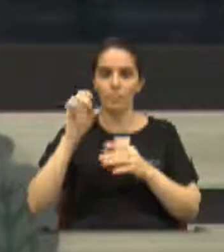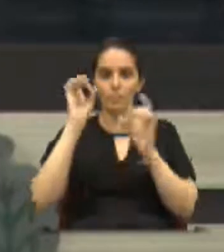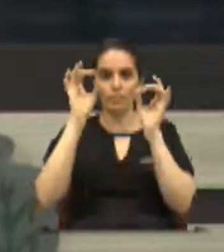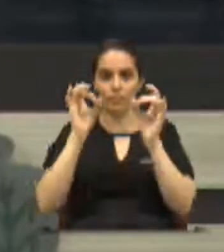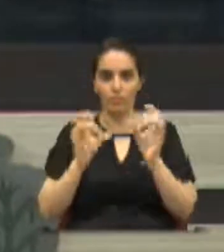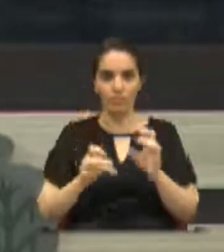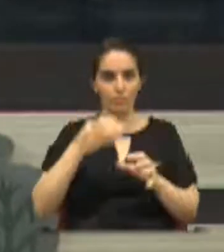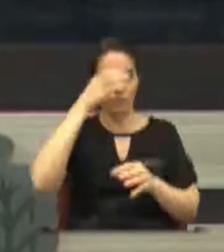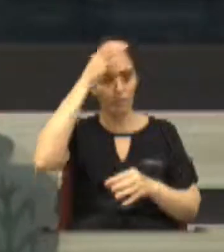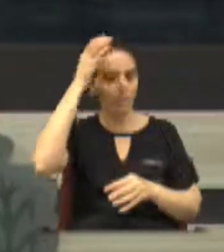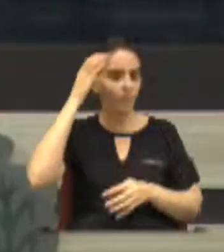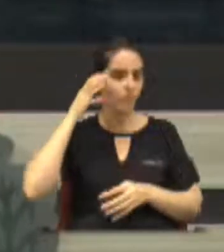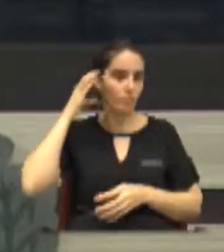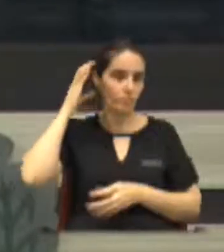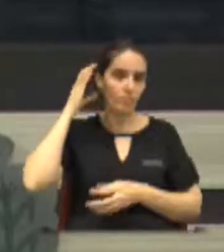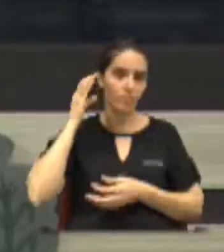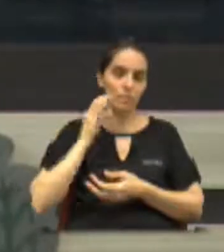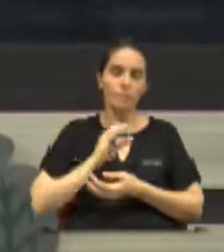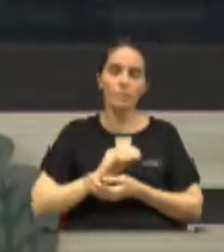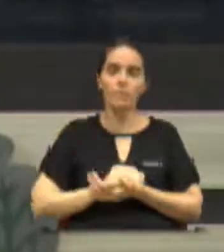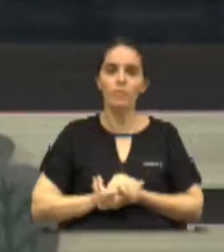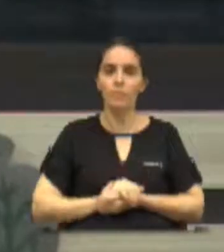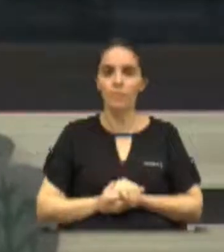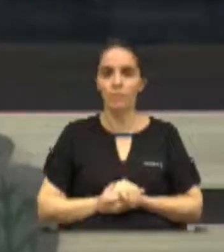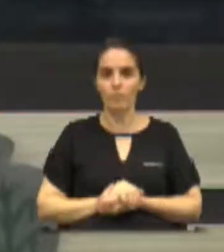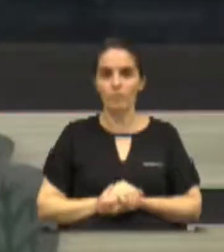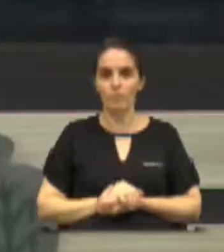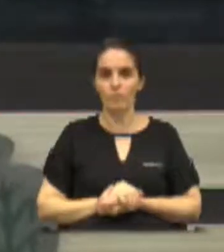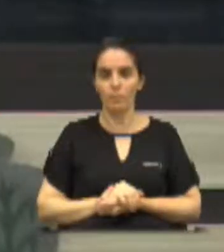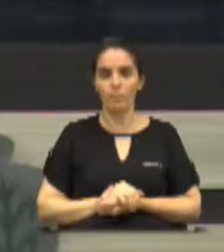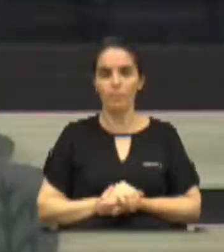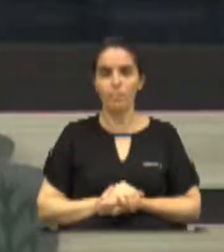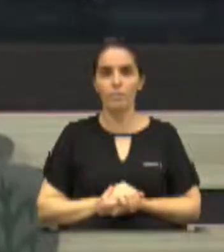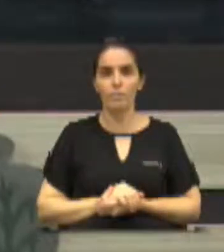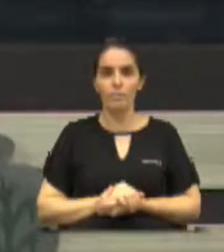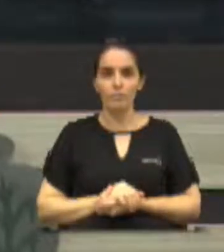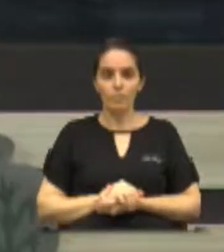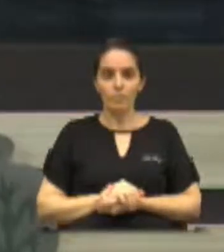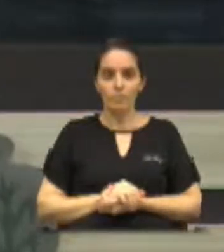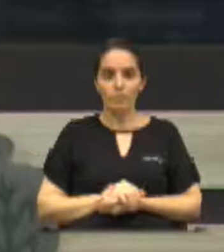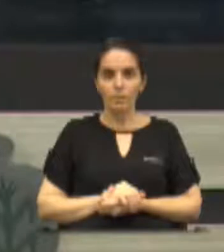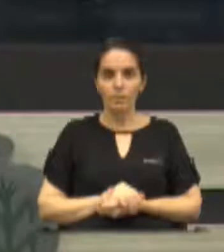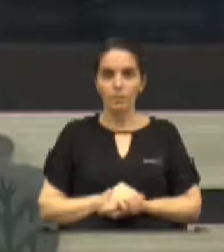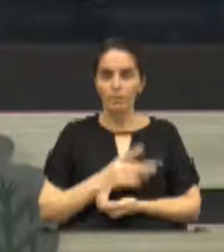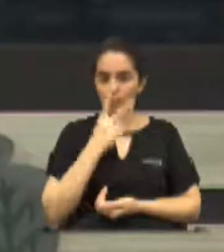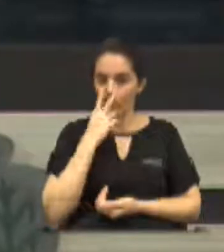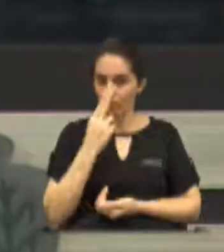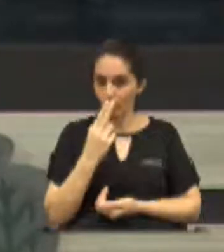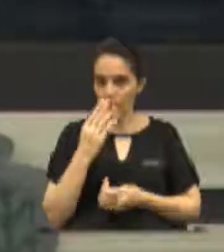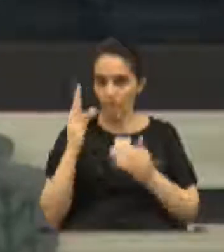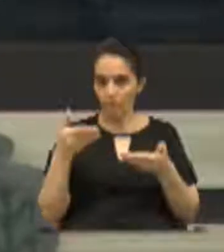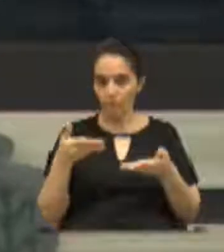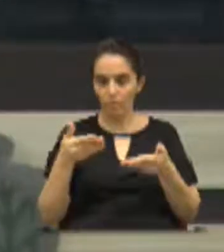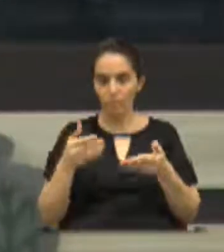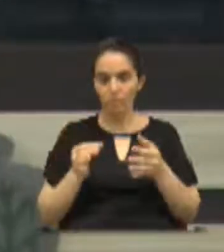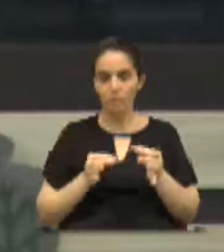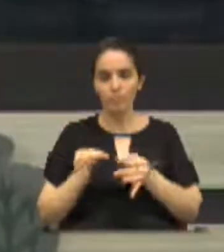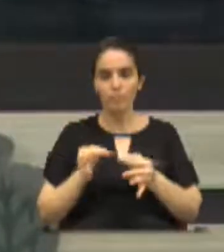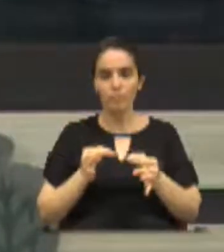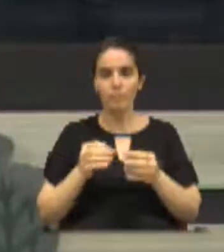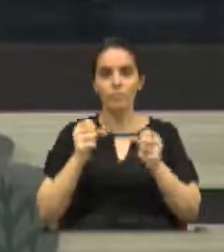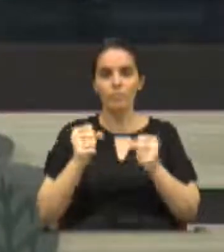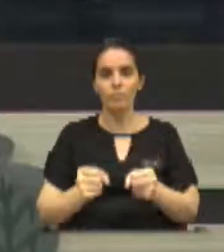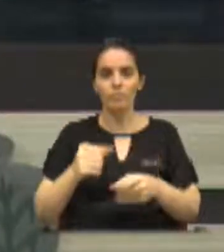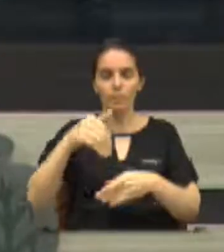especial, Carolina de Moraes Pontes, vereadora PSDB. Com o parecer, o projeto está apto a ir